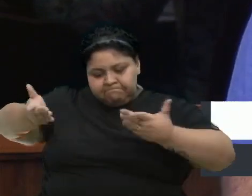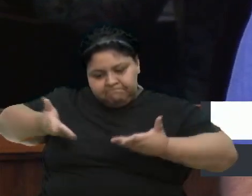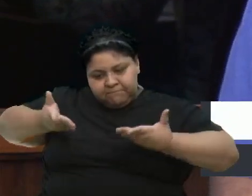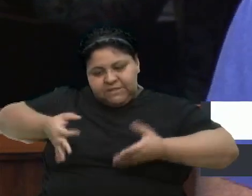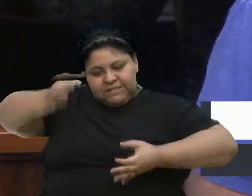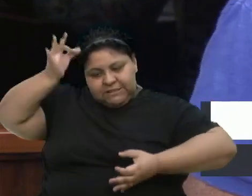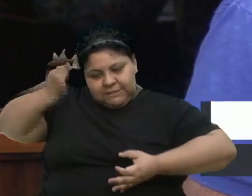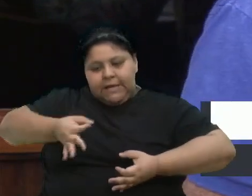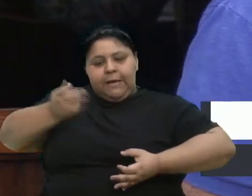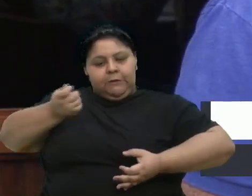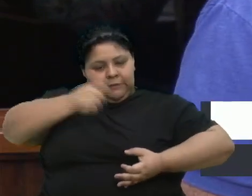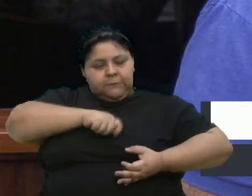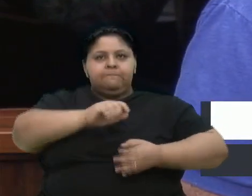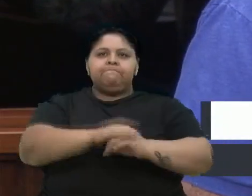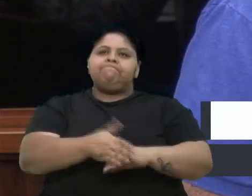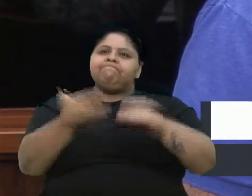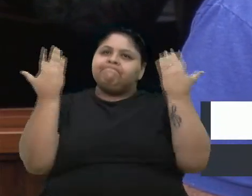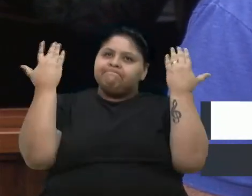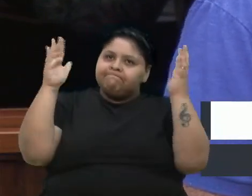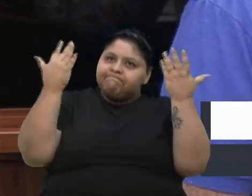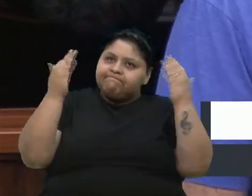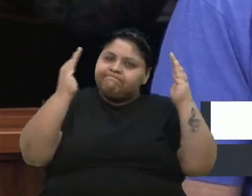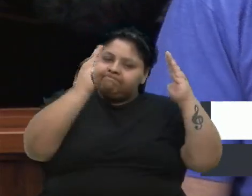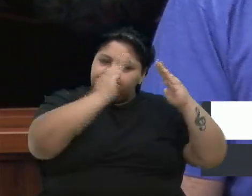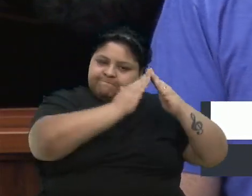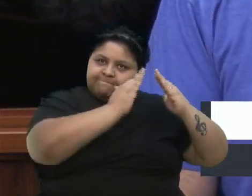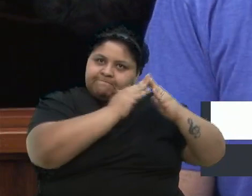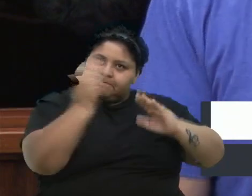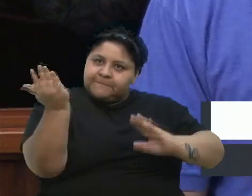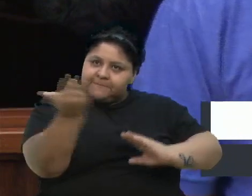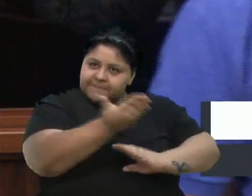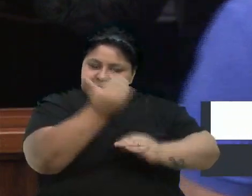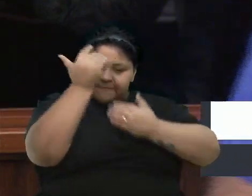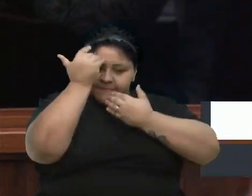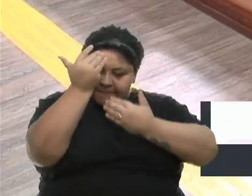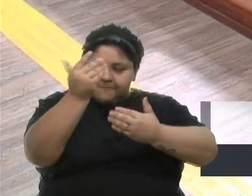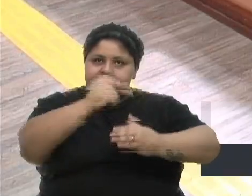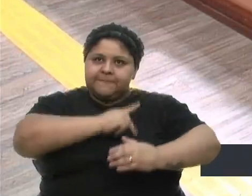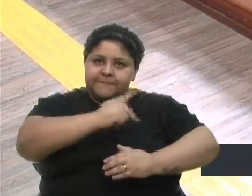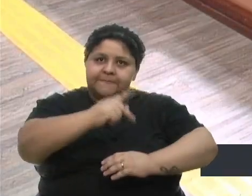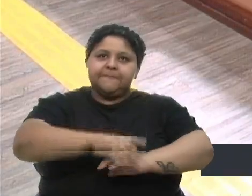justo e necessário. Os parabéns dessa casa para vocês. Muito obrigado, presidente.